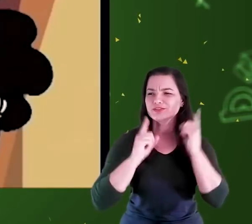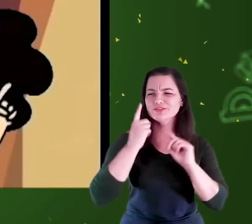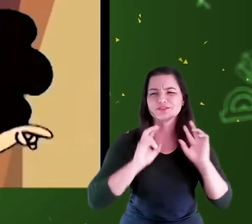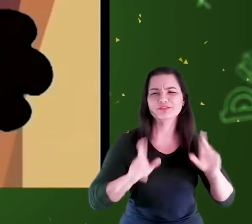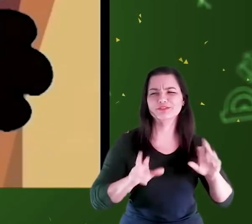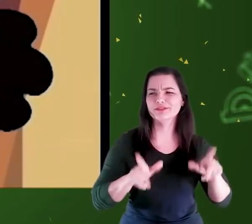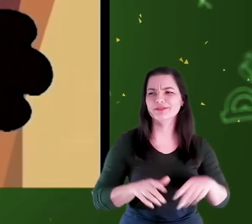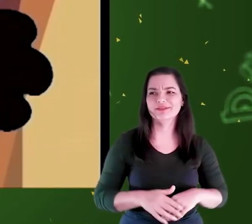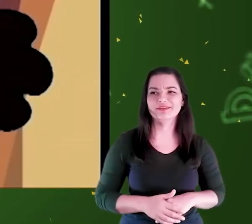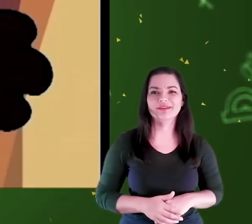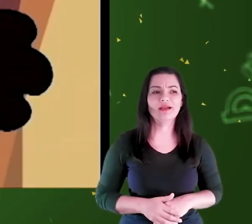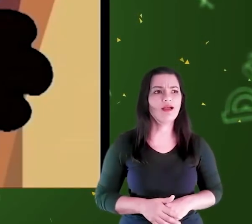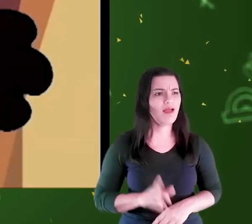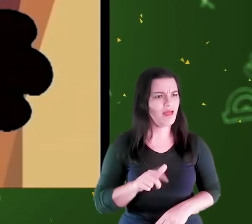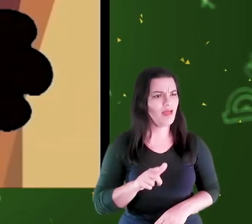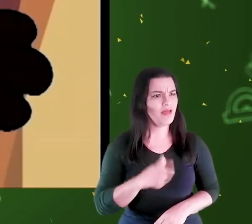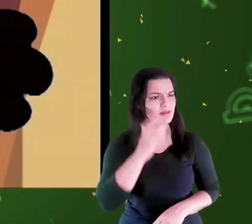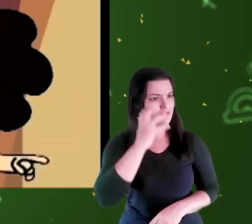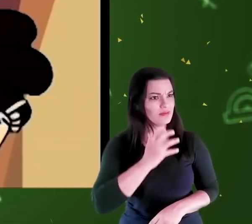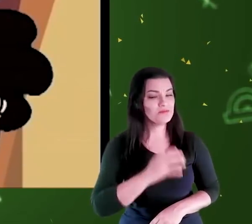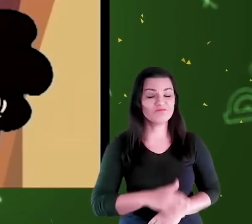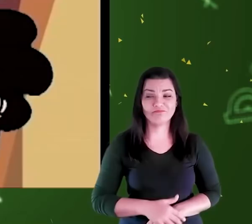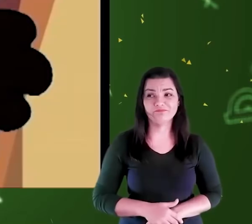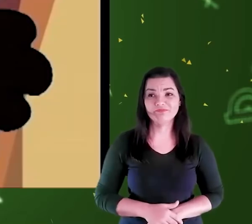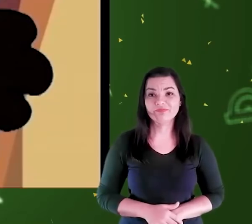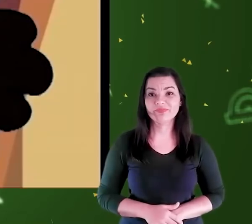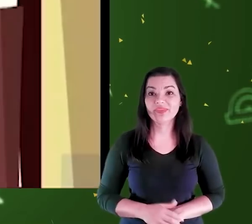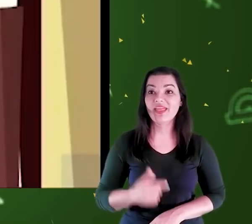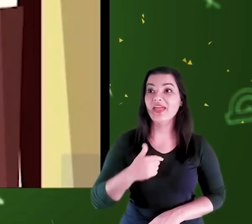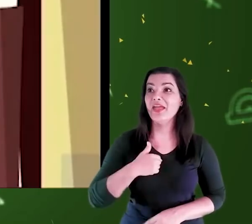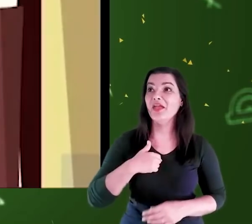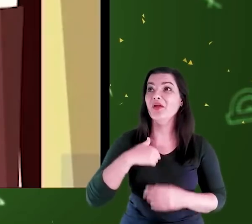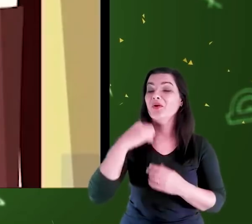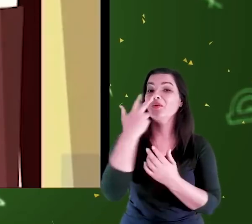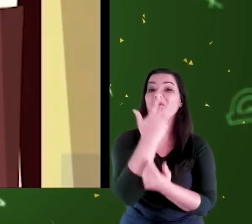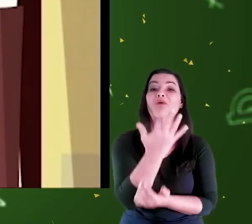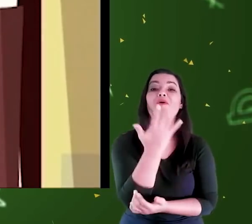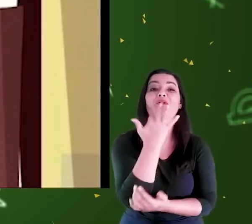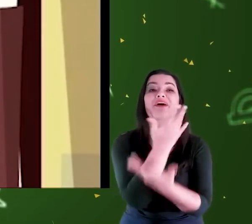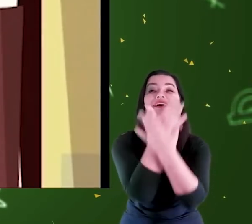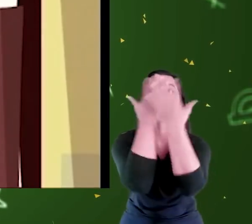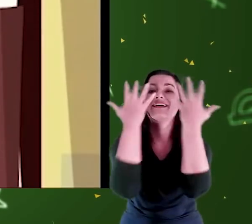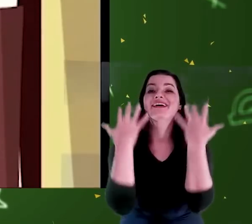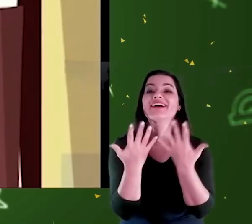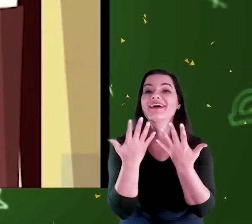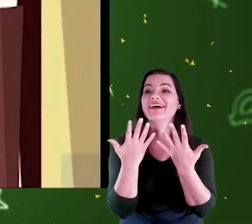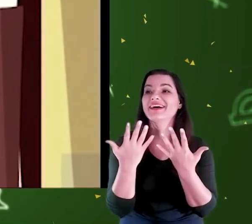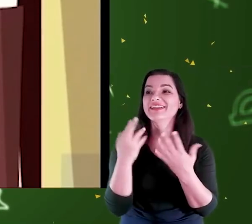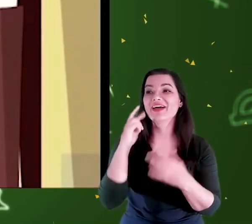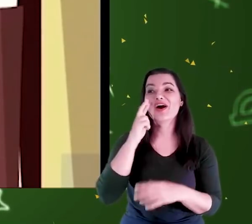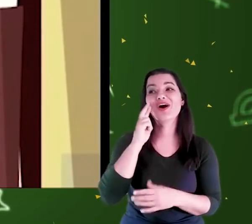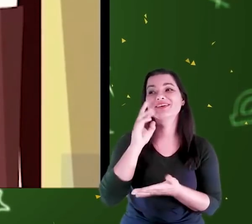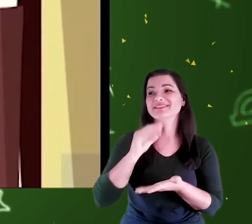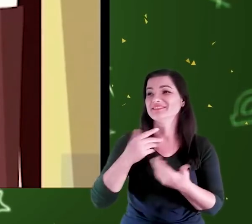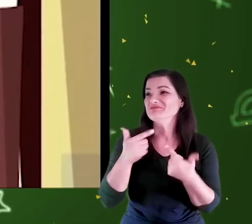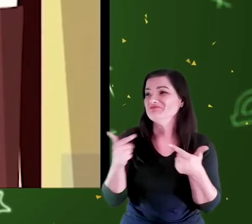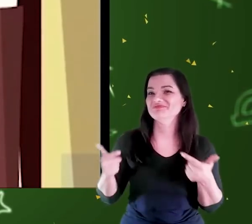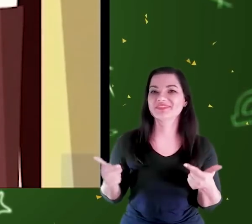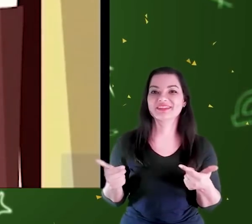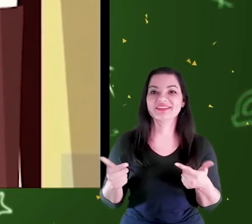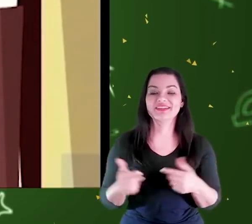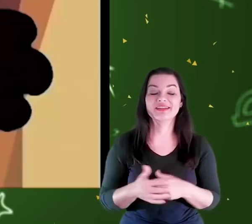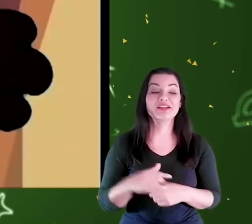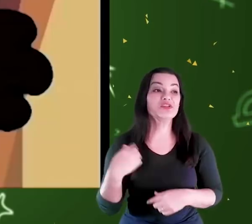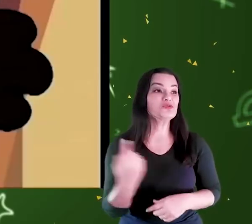Gente, acabei ficando de todas as cores, menos rosa, né? E a gente acabou ficando das mesmas cores, seja qual for o